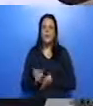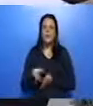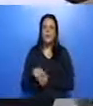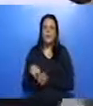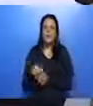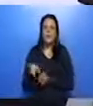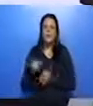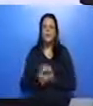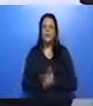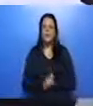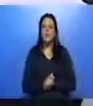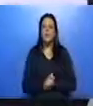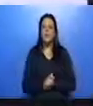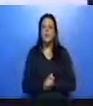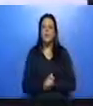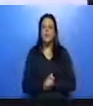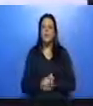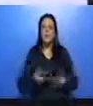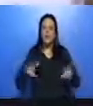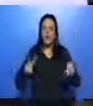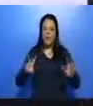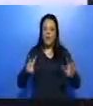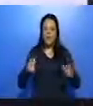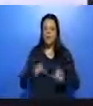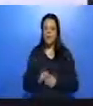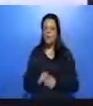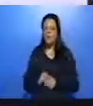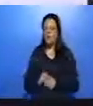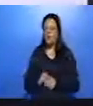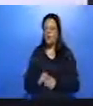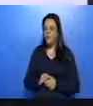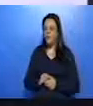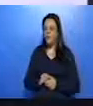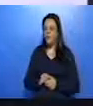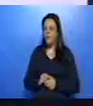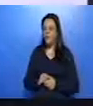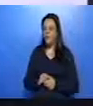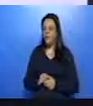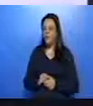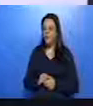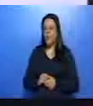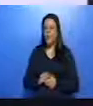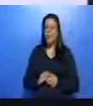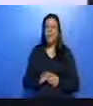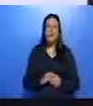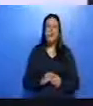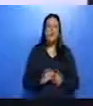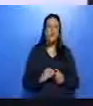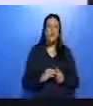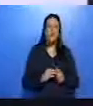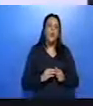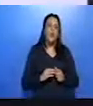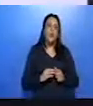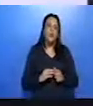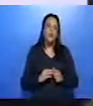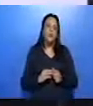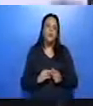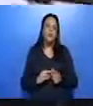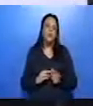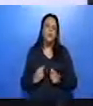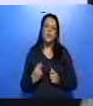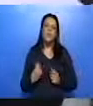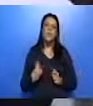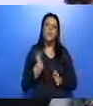Todos sabemos que seremos aprovados. Primeira coisa, nós temos quantos períodos aqui?